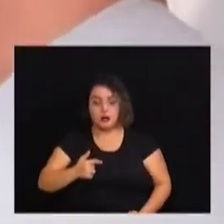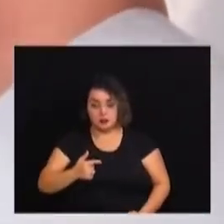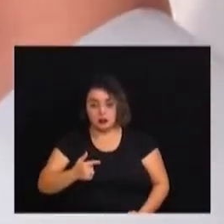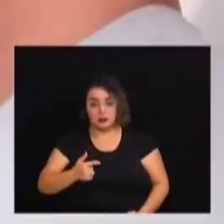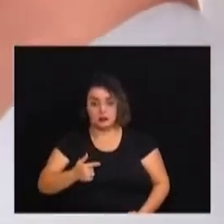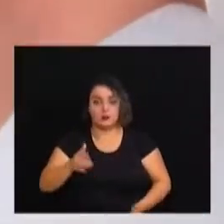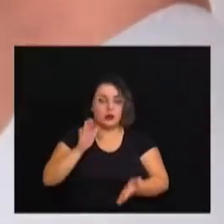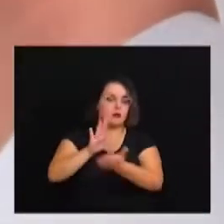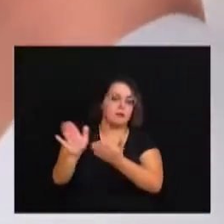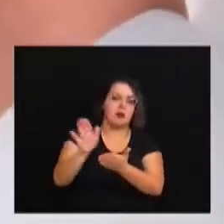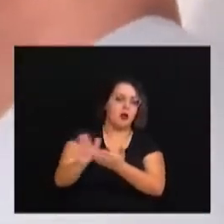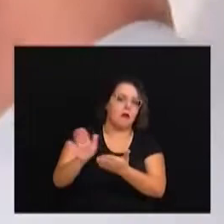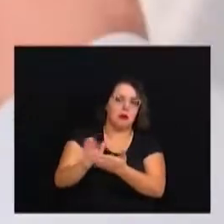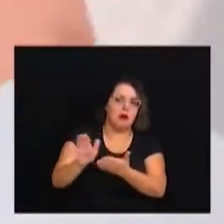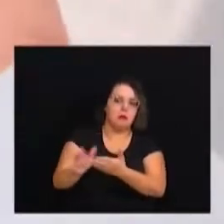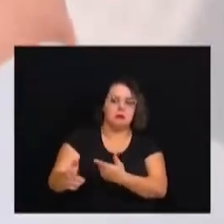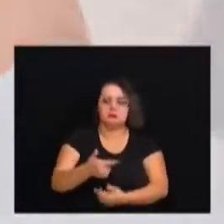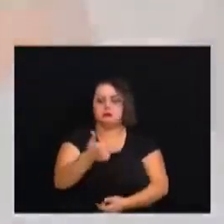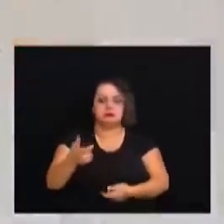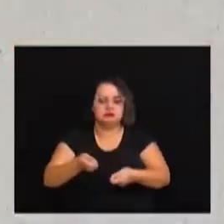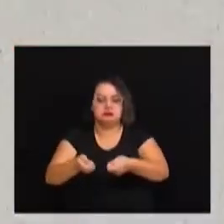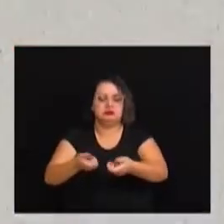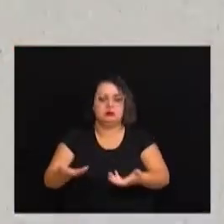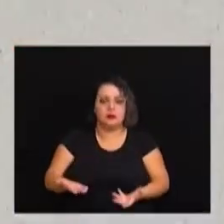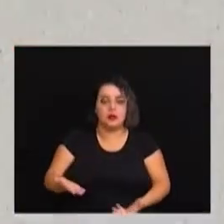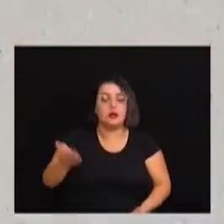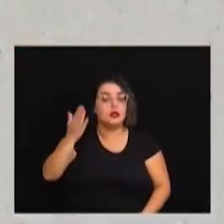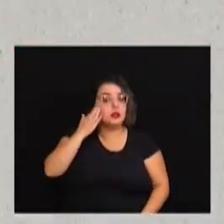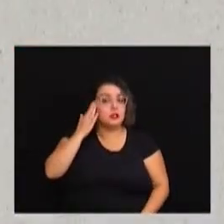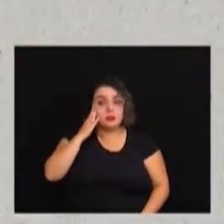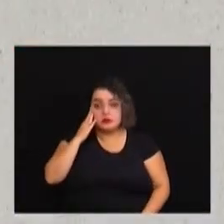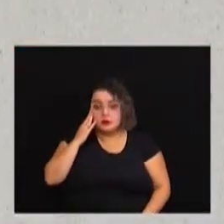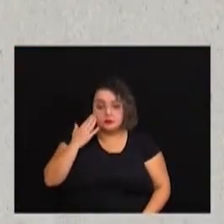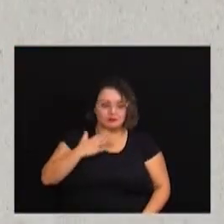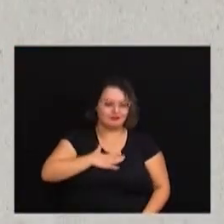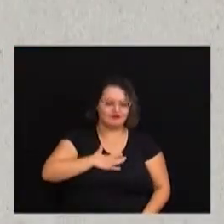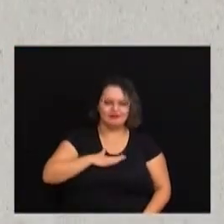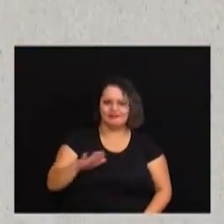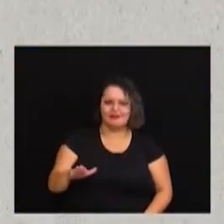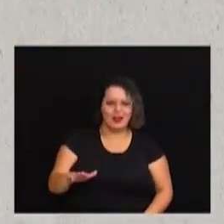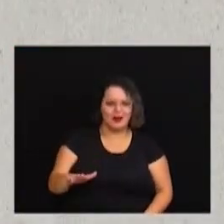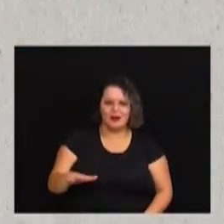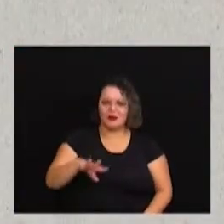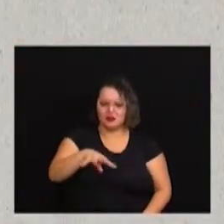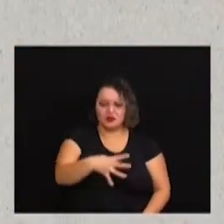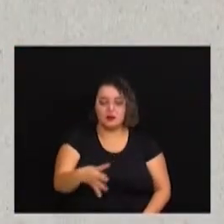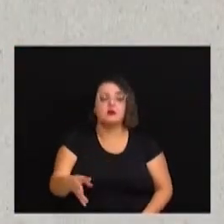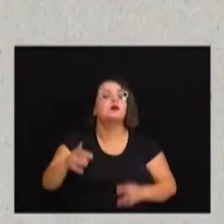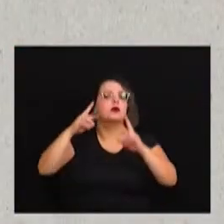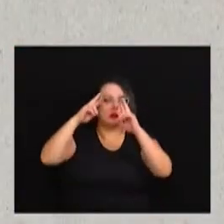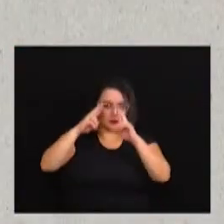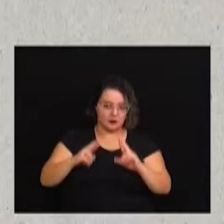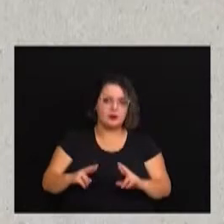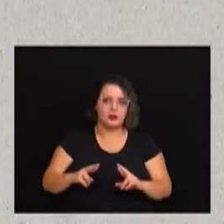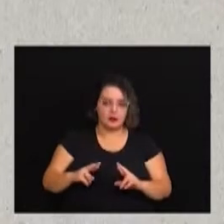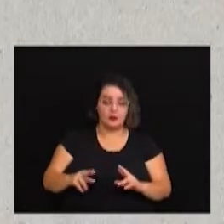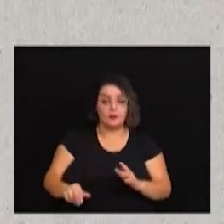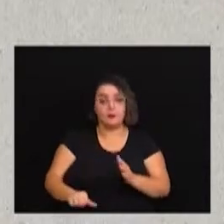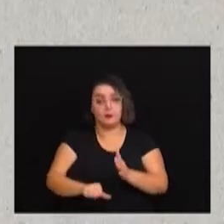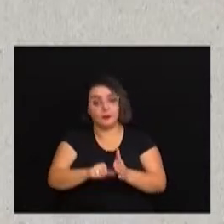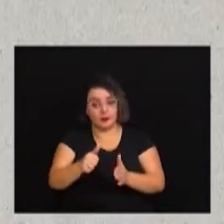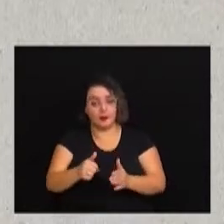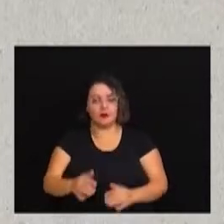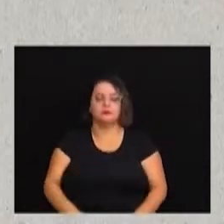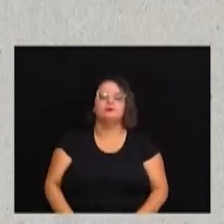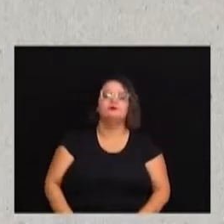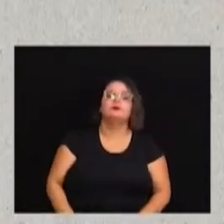um gastador ou sou um descontrolado, e eu já sei que eu não gosto de planilha, primeiro eu vou respeitar isso. Segundo, eu vou